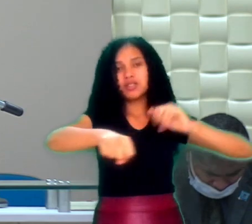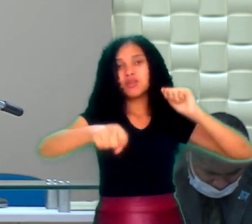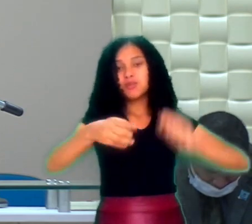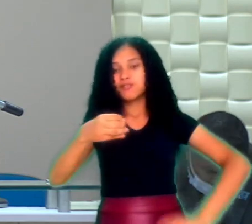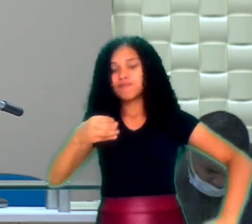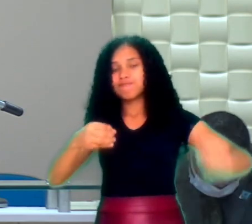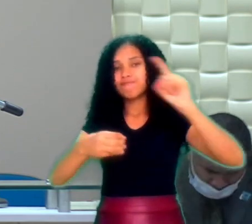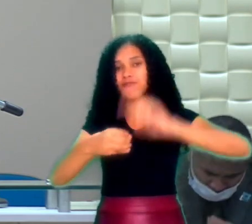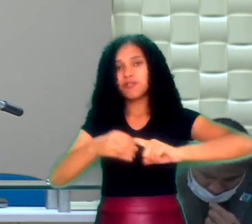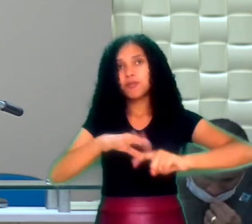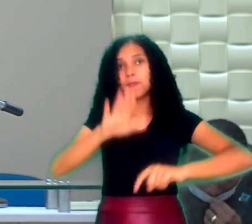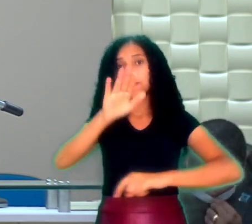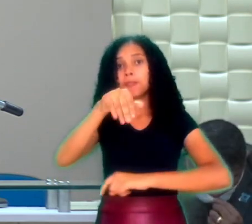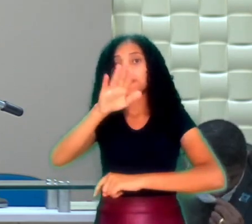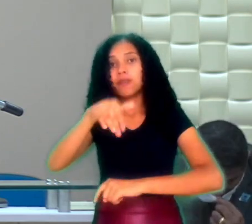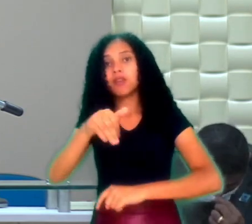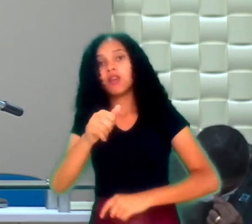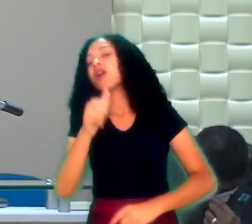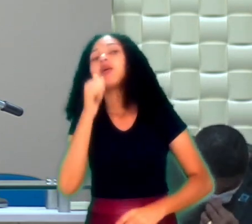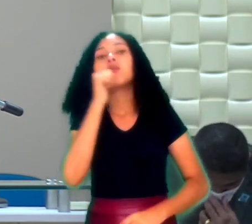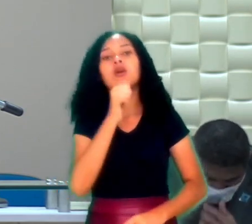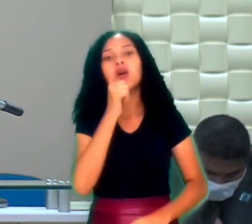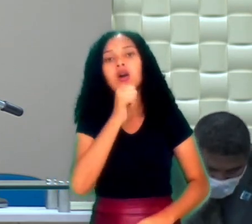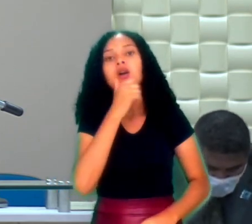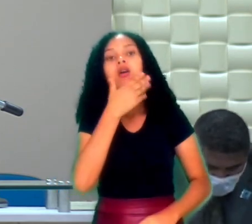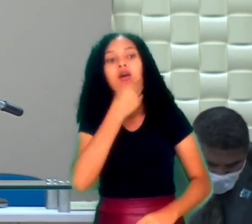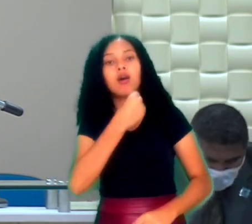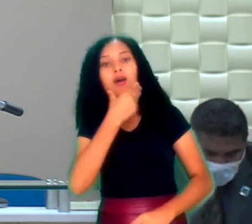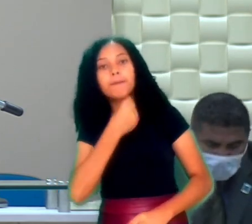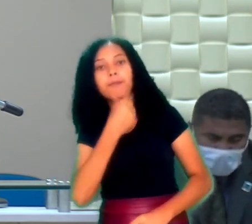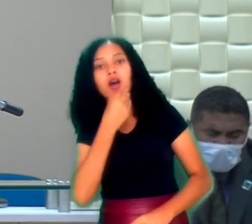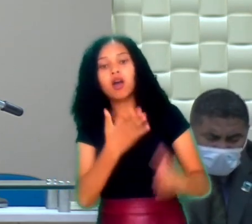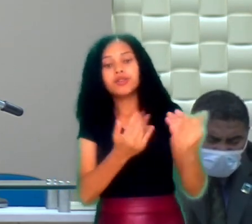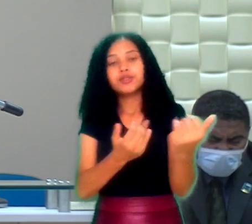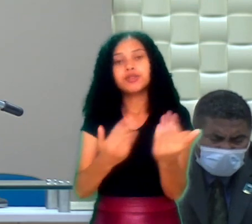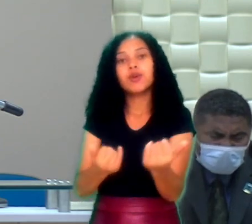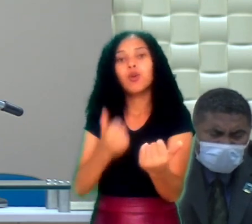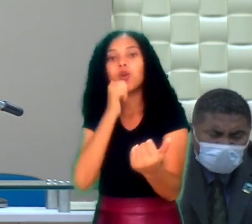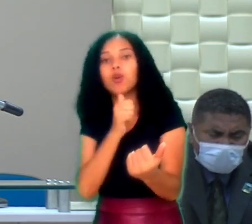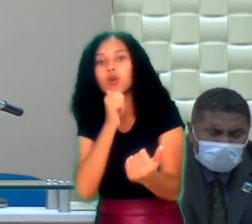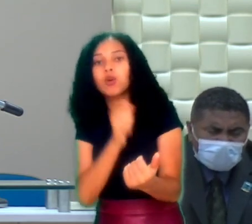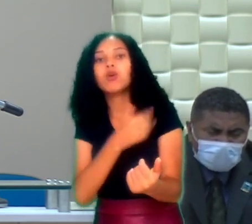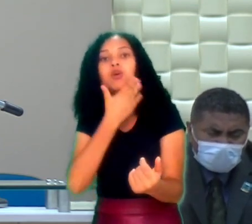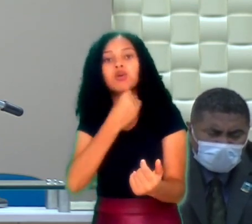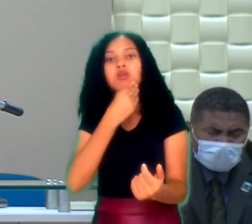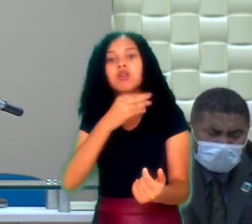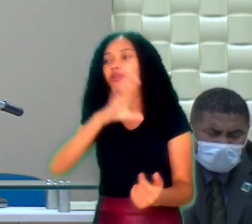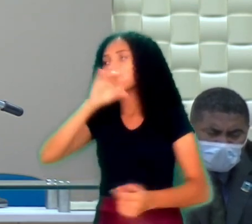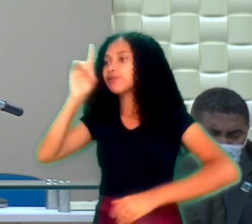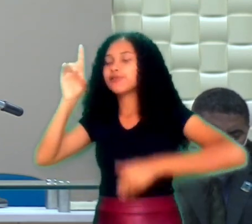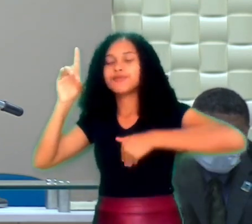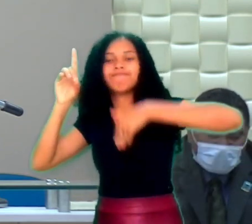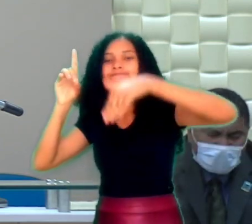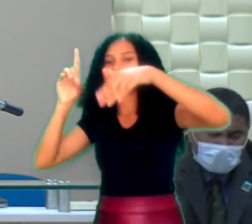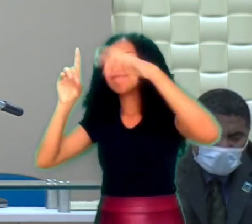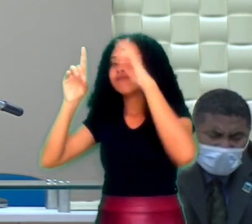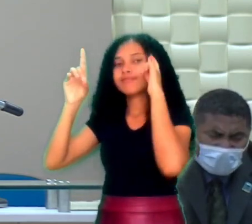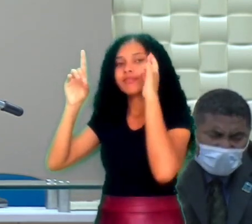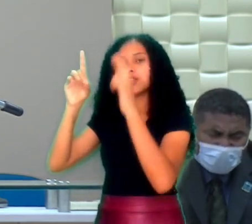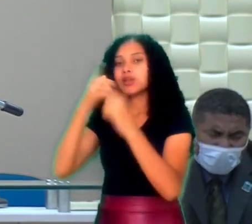ou que você seja uma pessoa até que se diga ateu, não importa. Depois desta vida tem uma outra